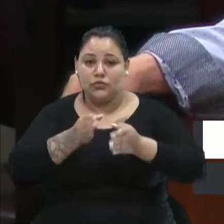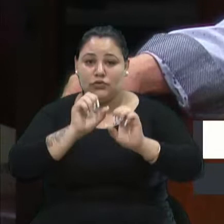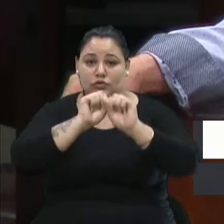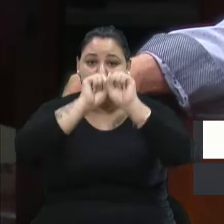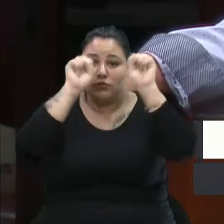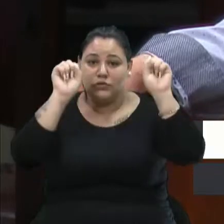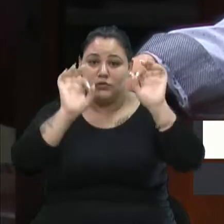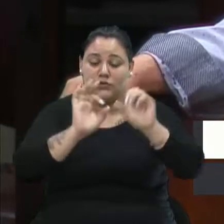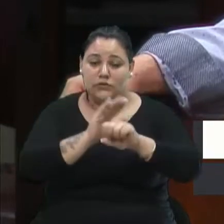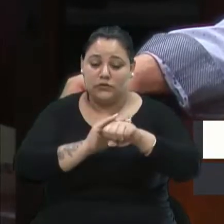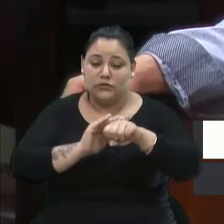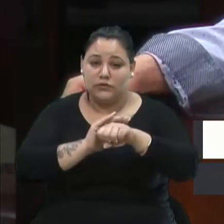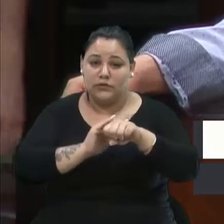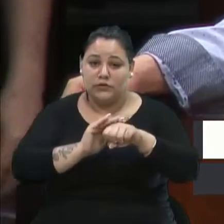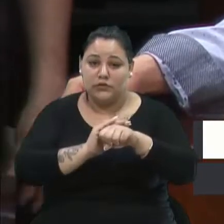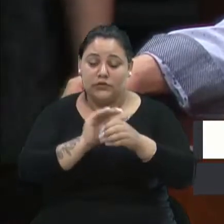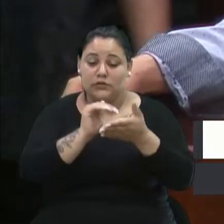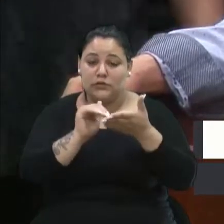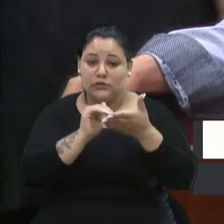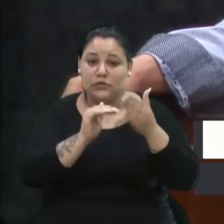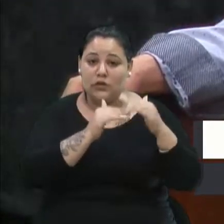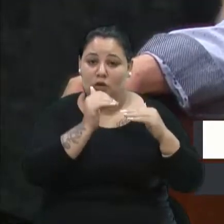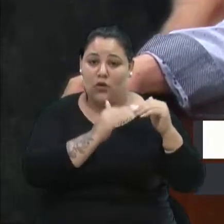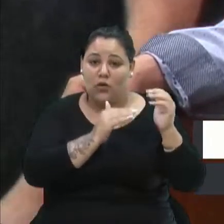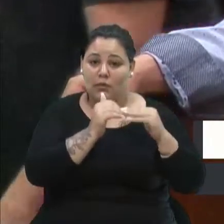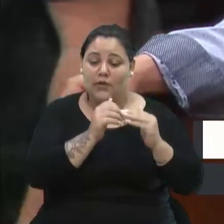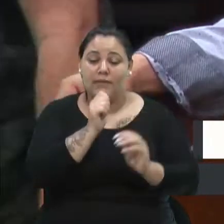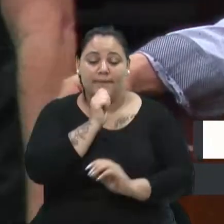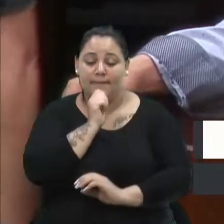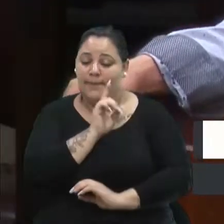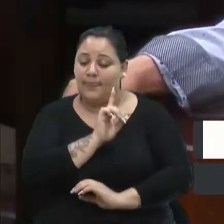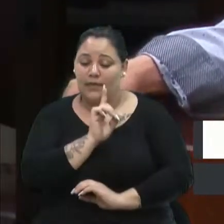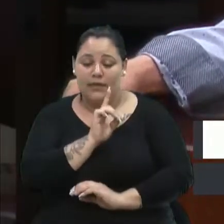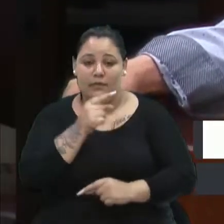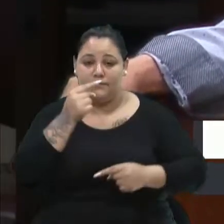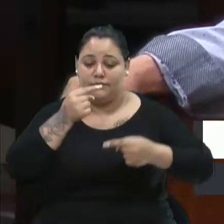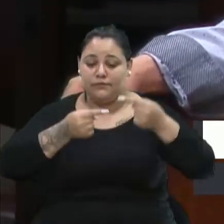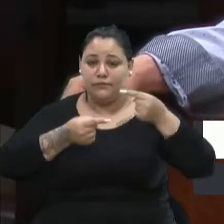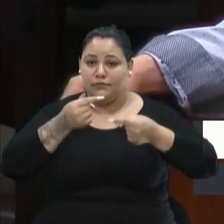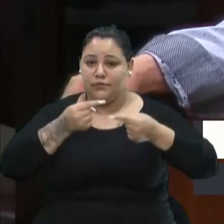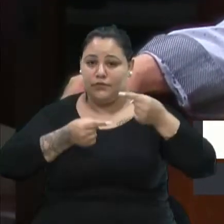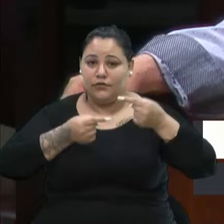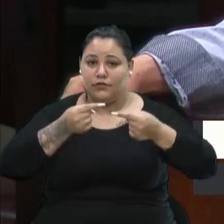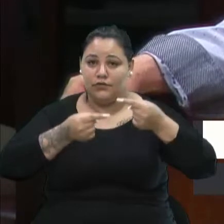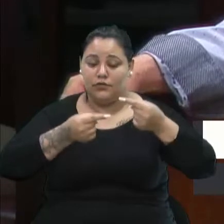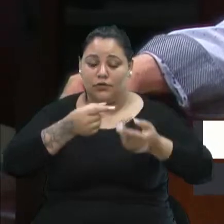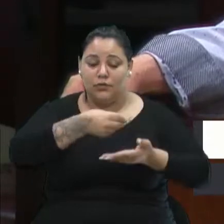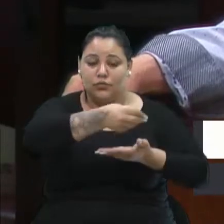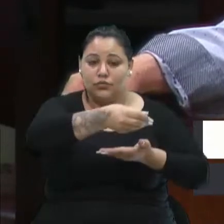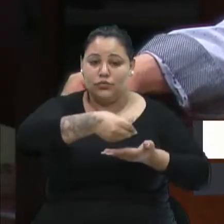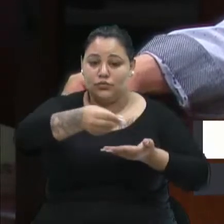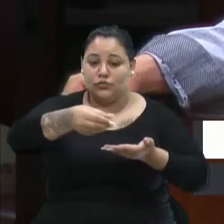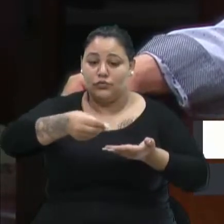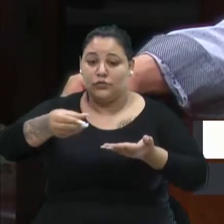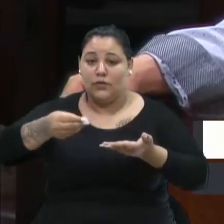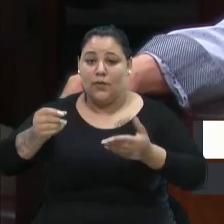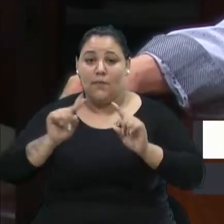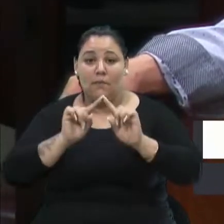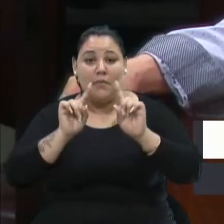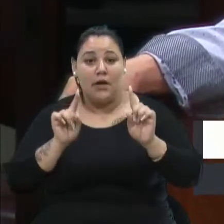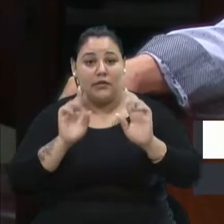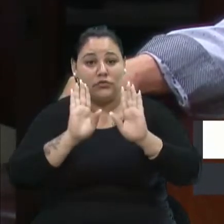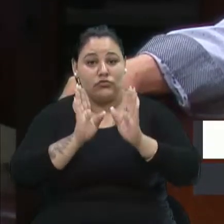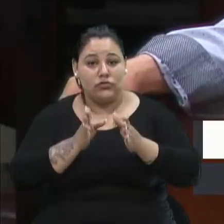Obra ainda. Não foi discutido lá o formato de distribuição, mas deixou bem claro que